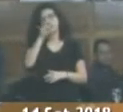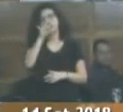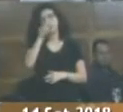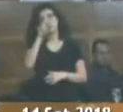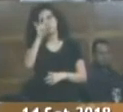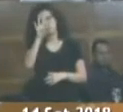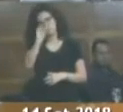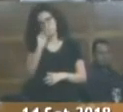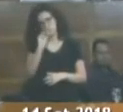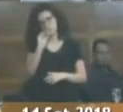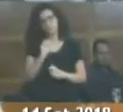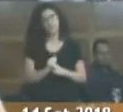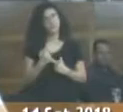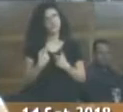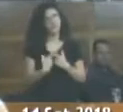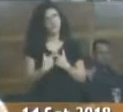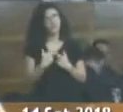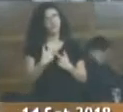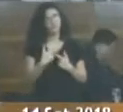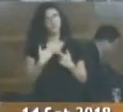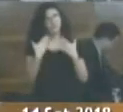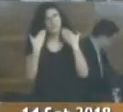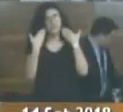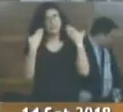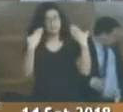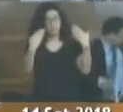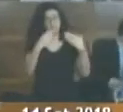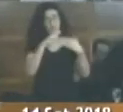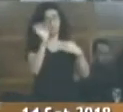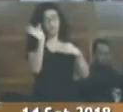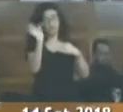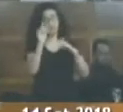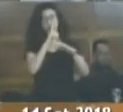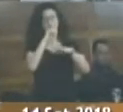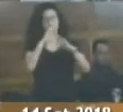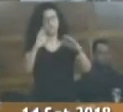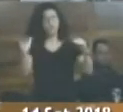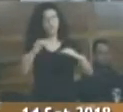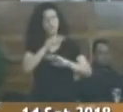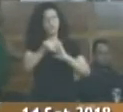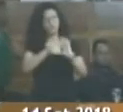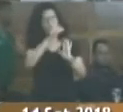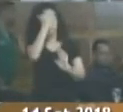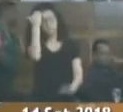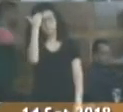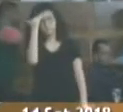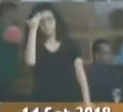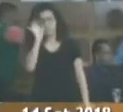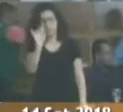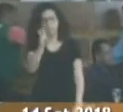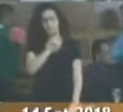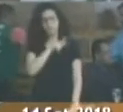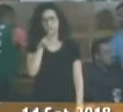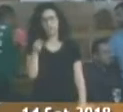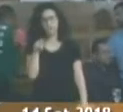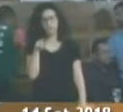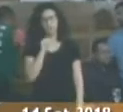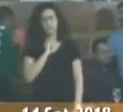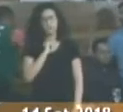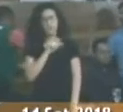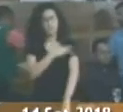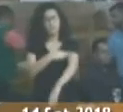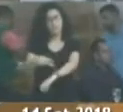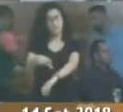Porque na apresentação de uma Universidade do Mar, todo mundo entende que só professores,